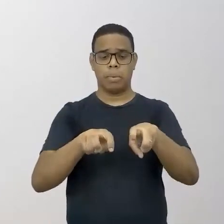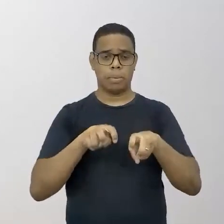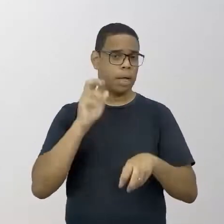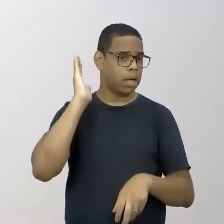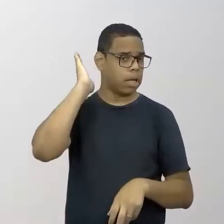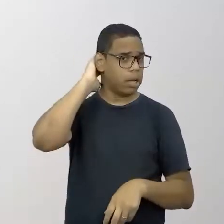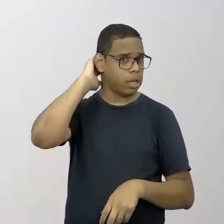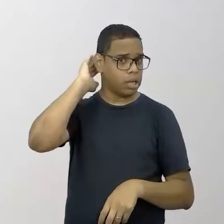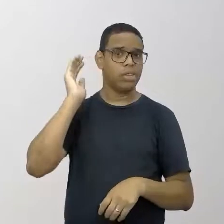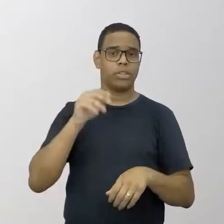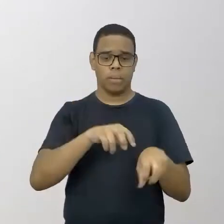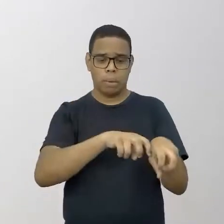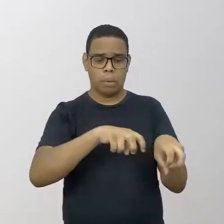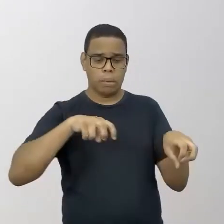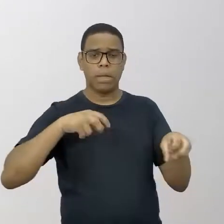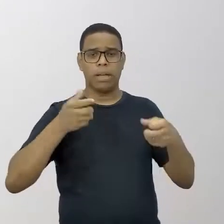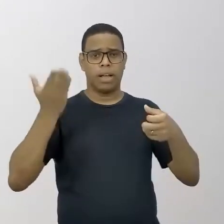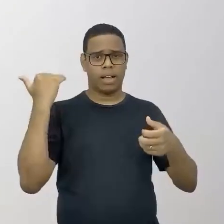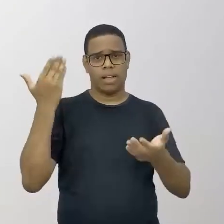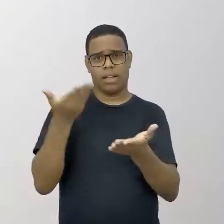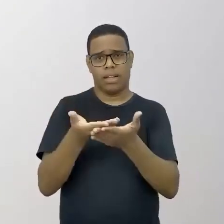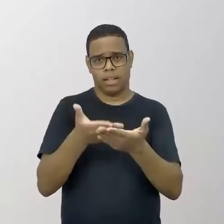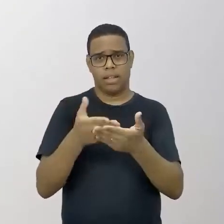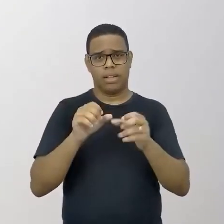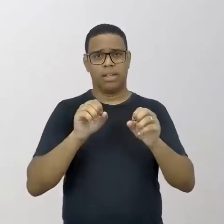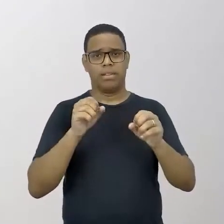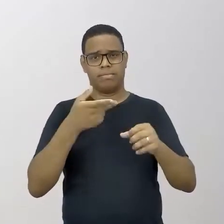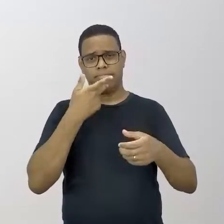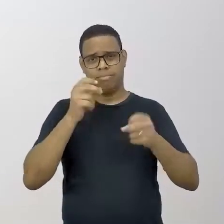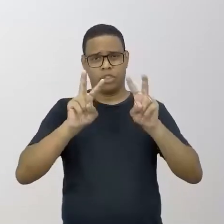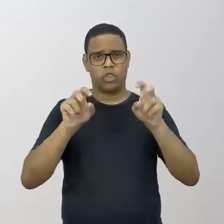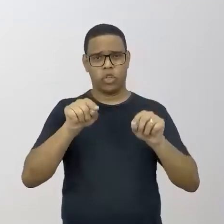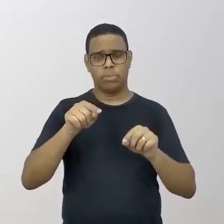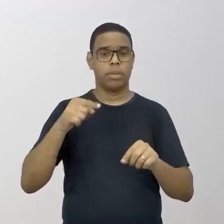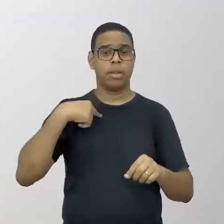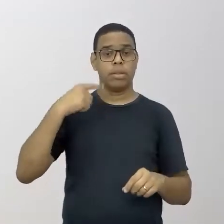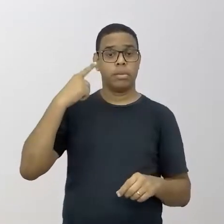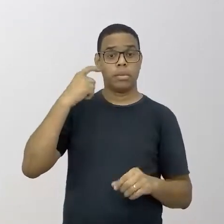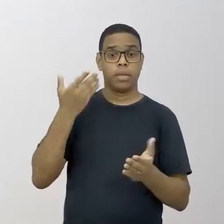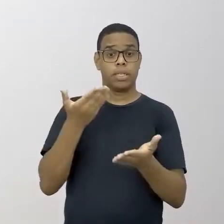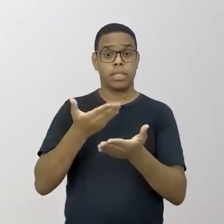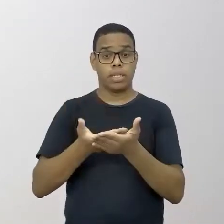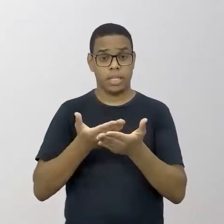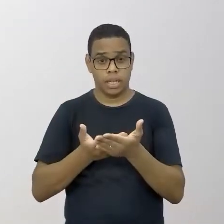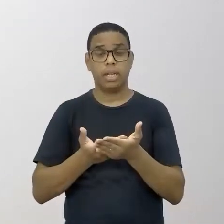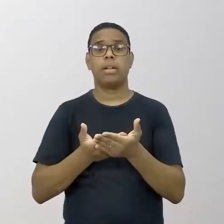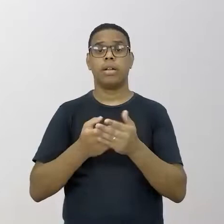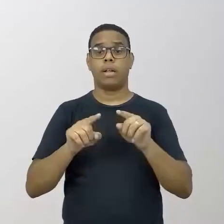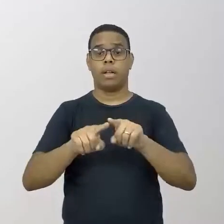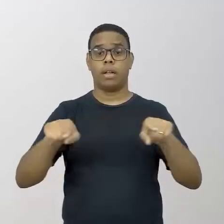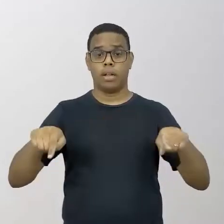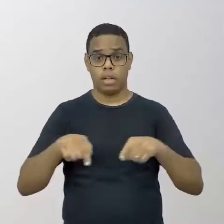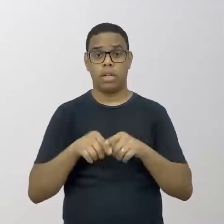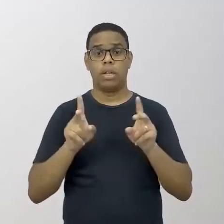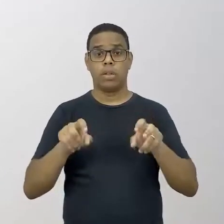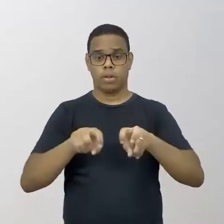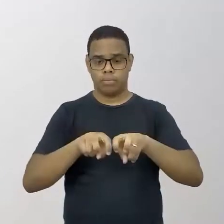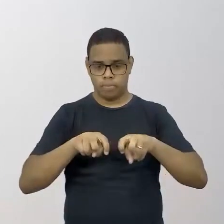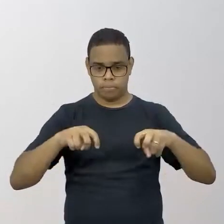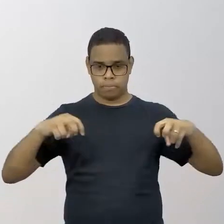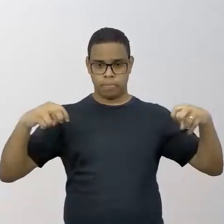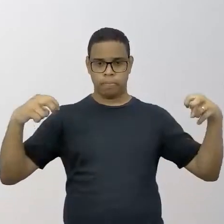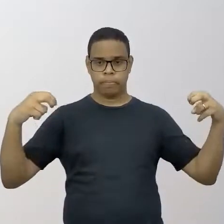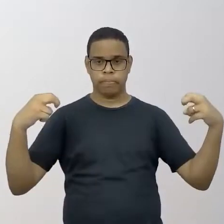disso em outras aulas, já foi proposto aqui uma ideia de uma sala de aula que seja uma roda, ou